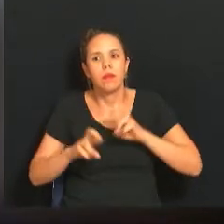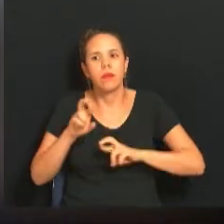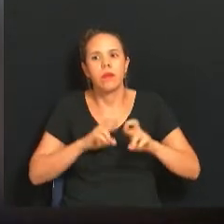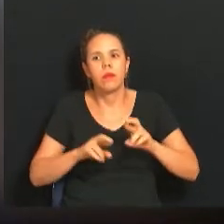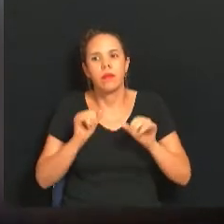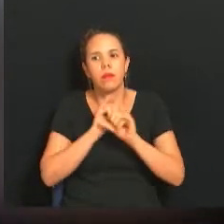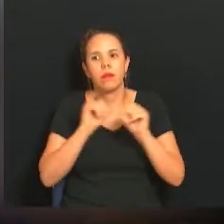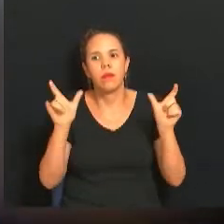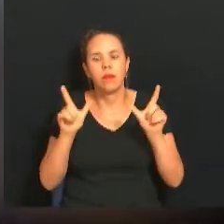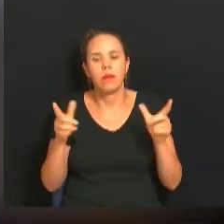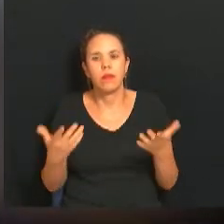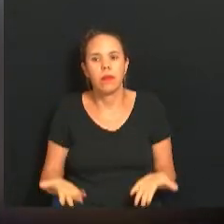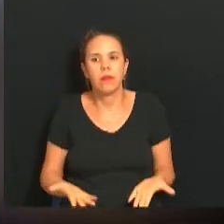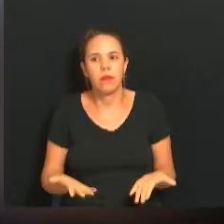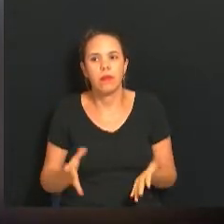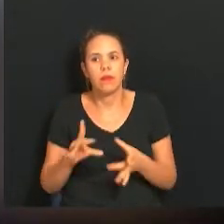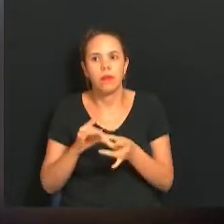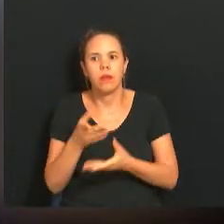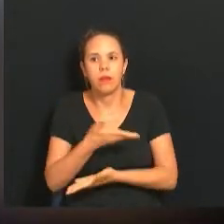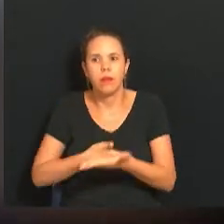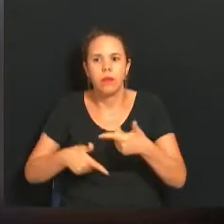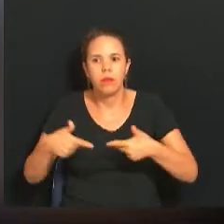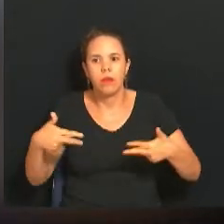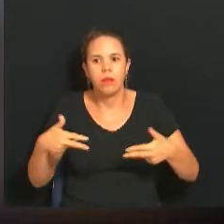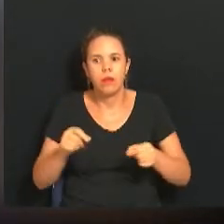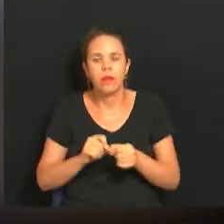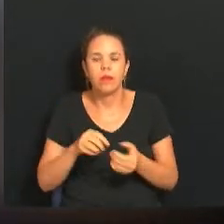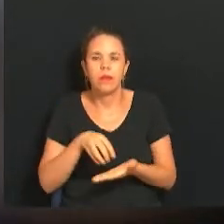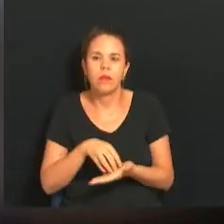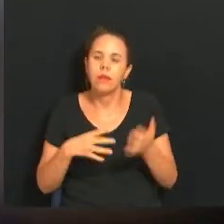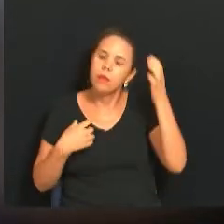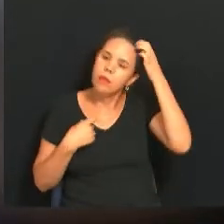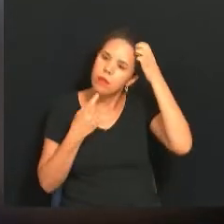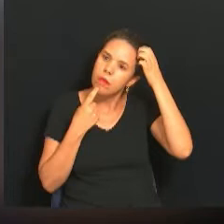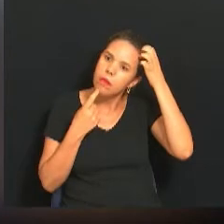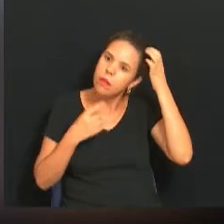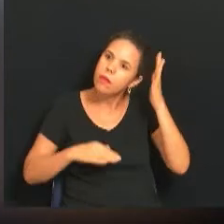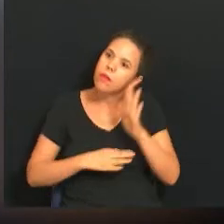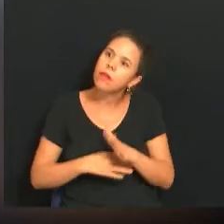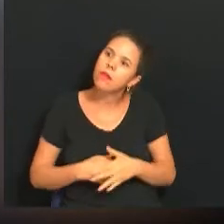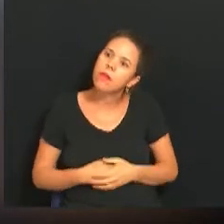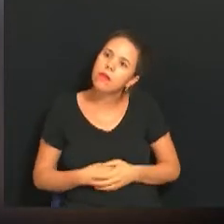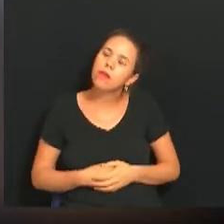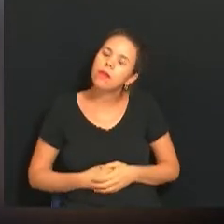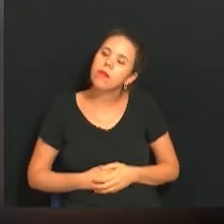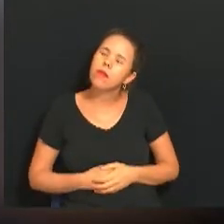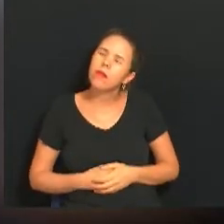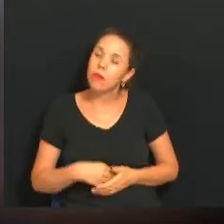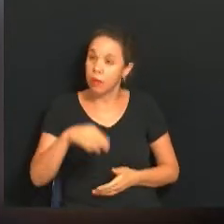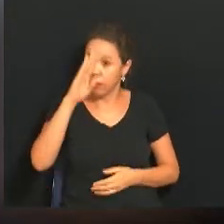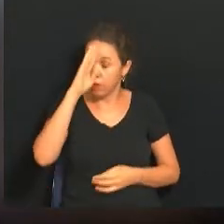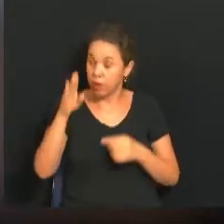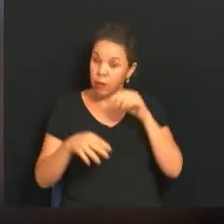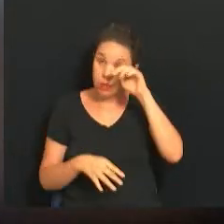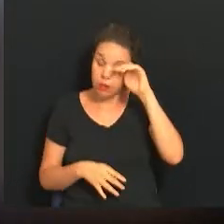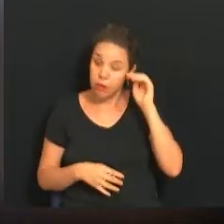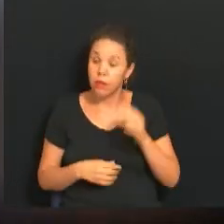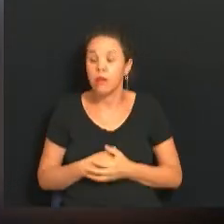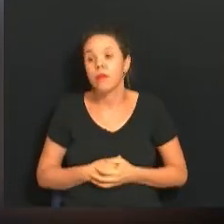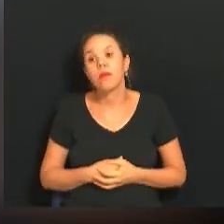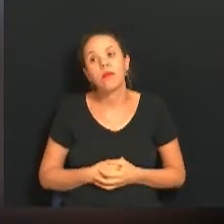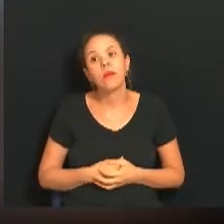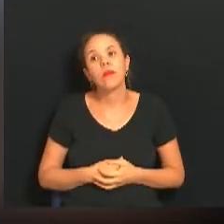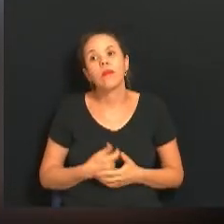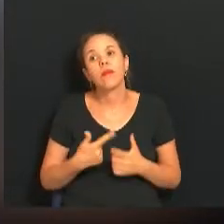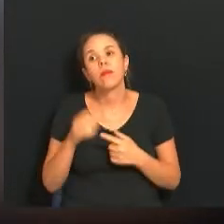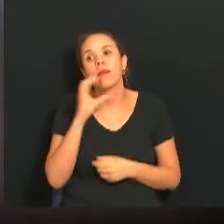e sincronizar ações dos diversos setores da administração pública no enfrentamento, principalmente no caso de decretação de situação de